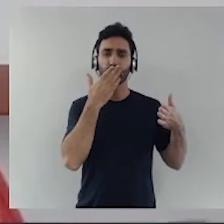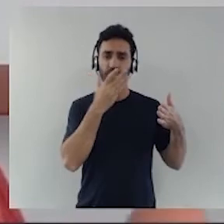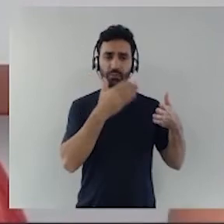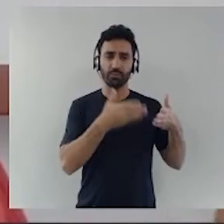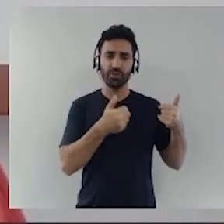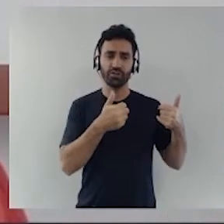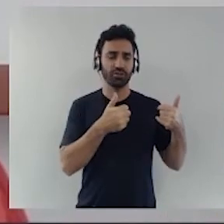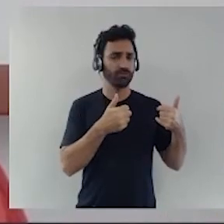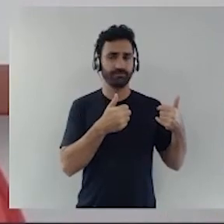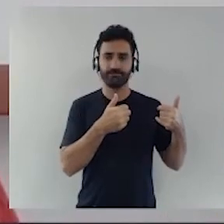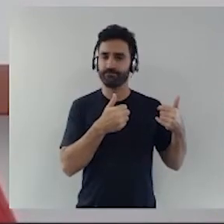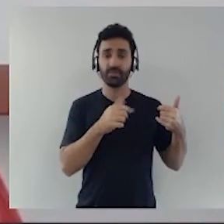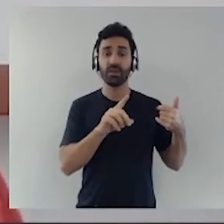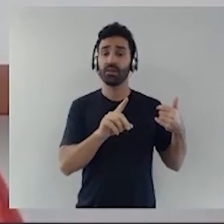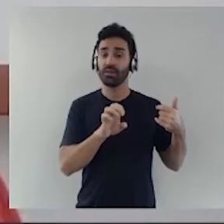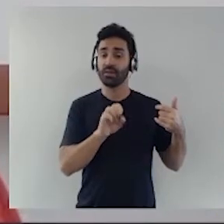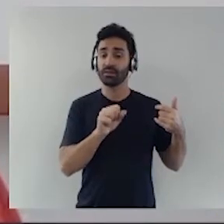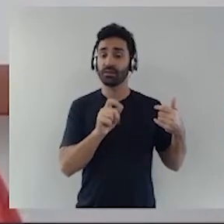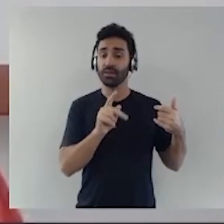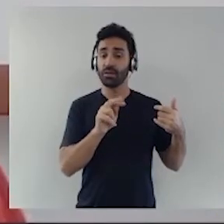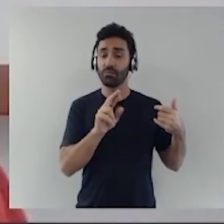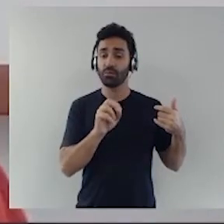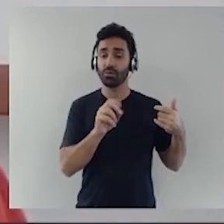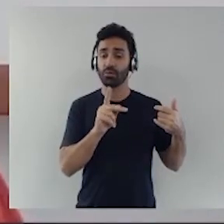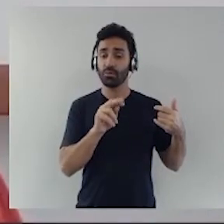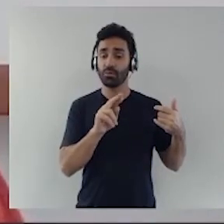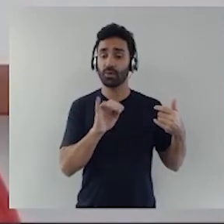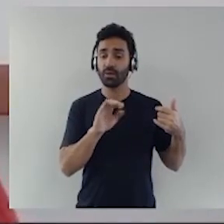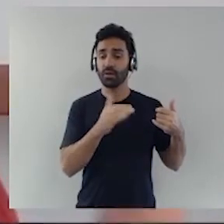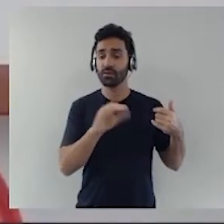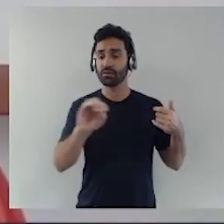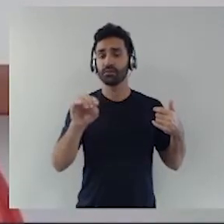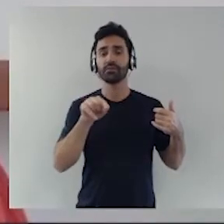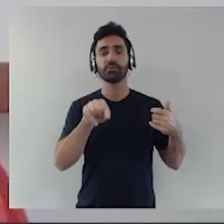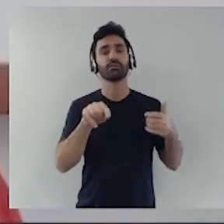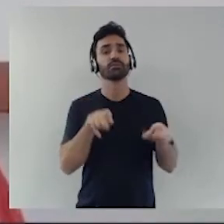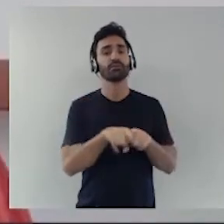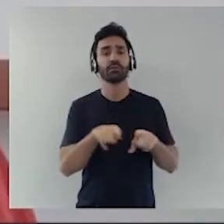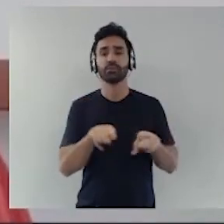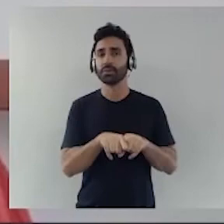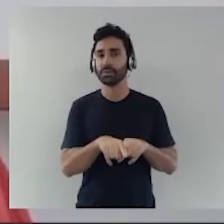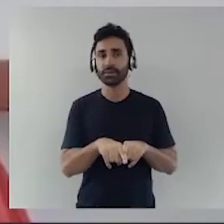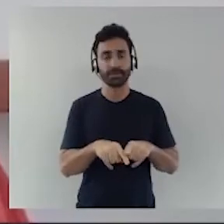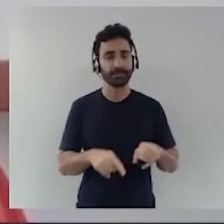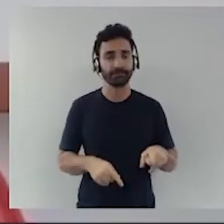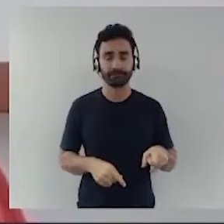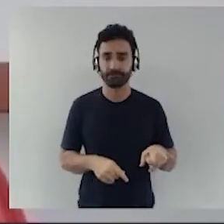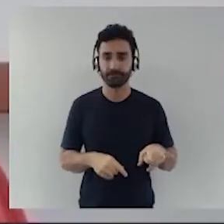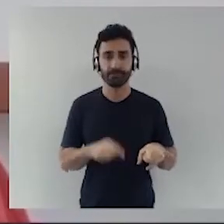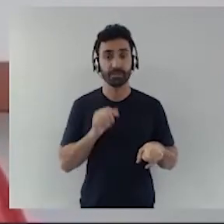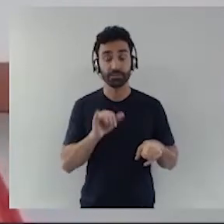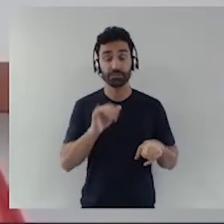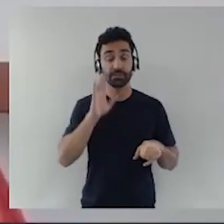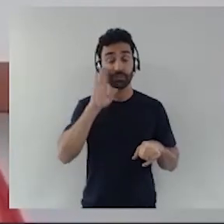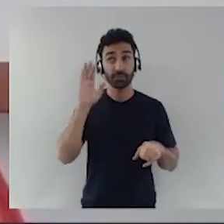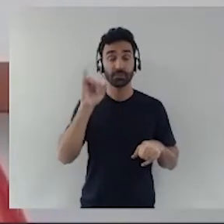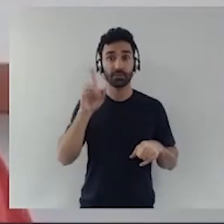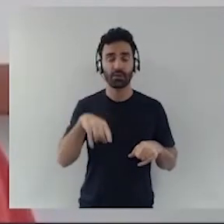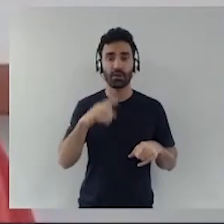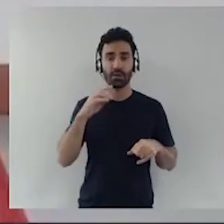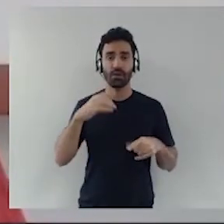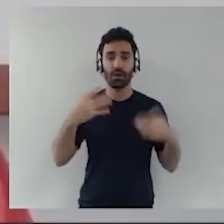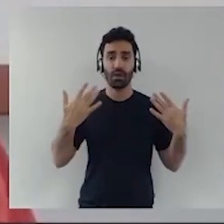desapropriação é muito mais quando não é para ser utilizada na hipótese de emergência como eu já que